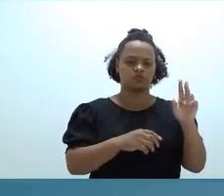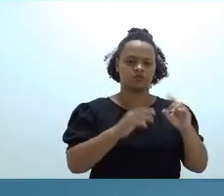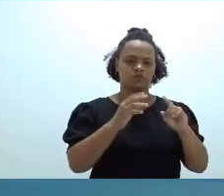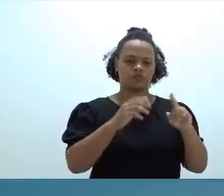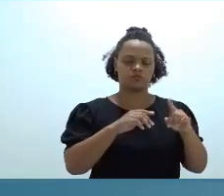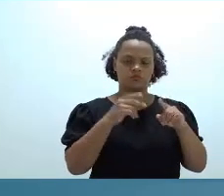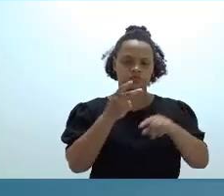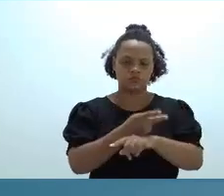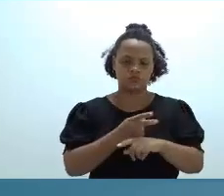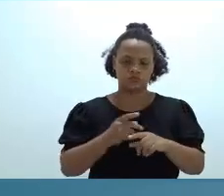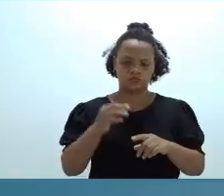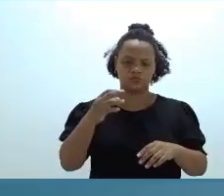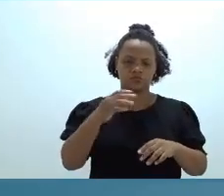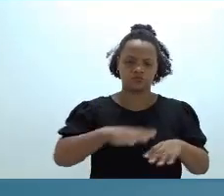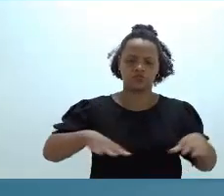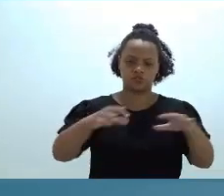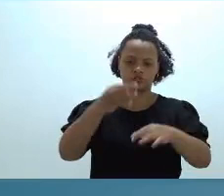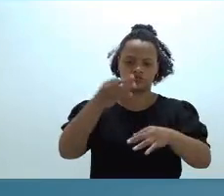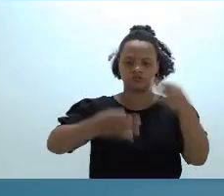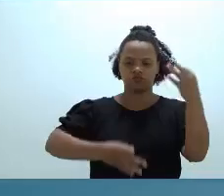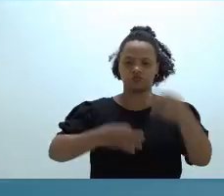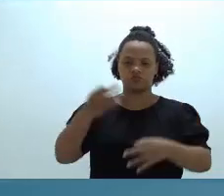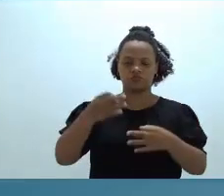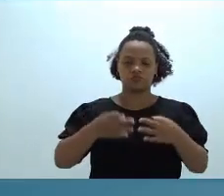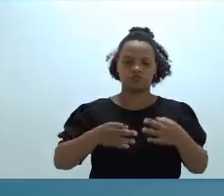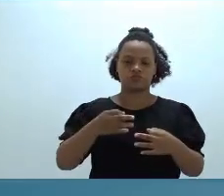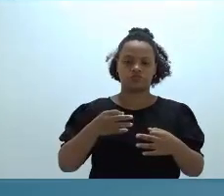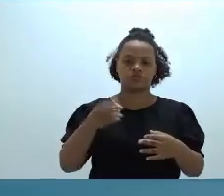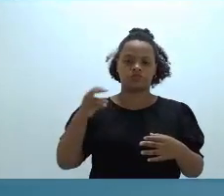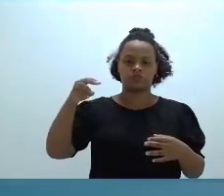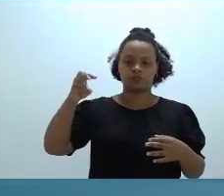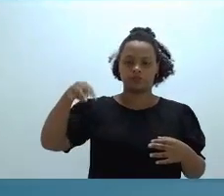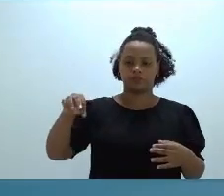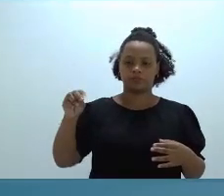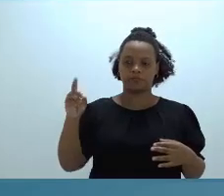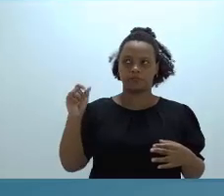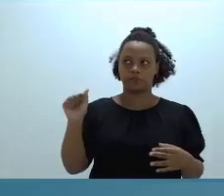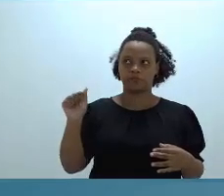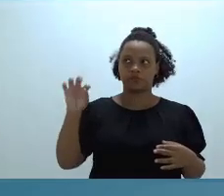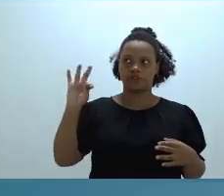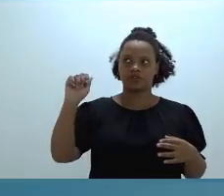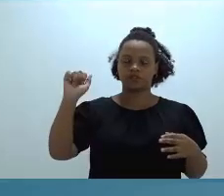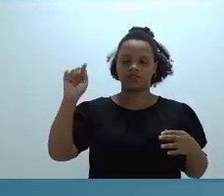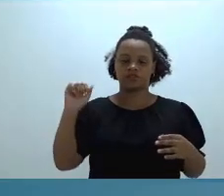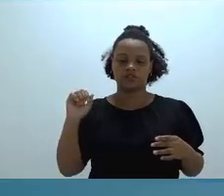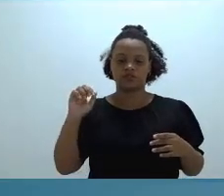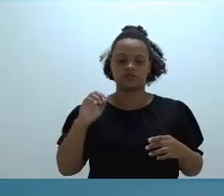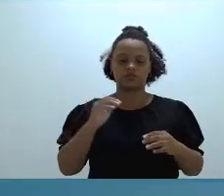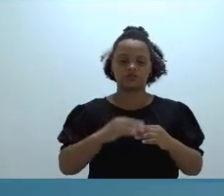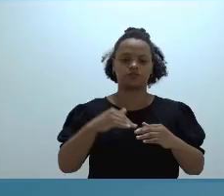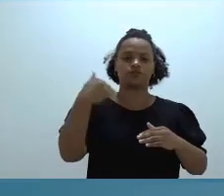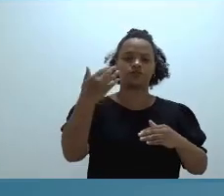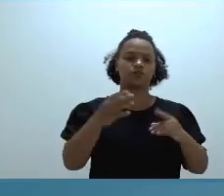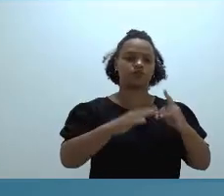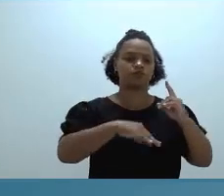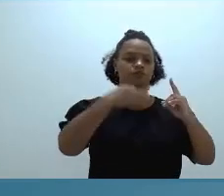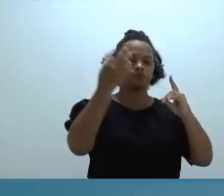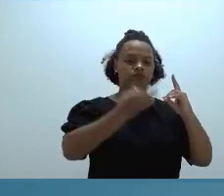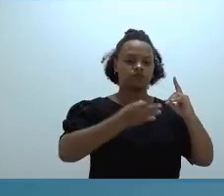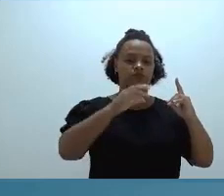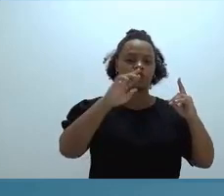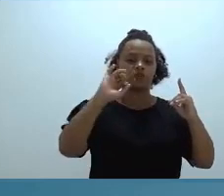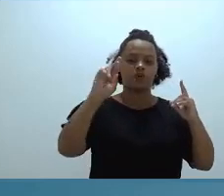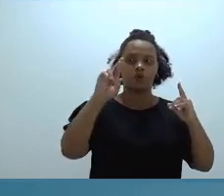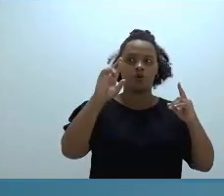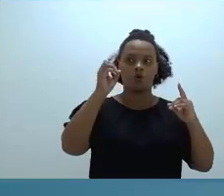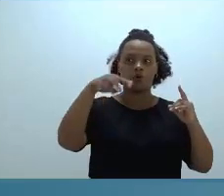Matar. Suspeições: desembargador Rômulo, desembargadora Vânia Lúcia Silveira